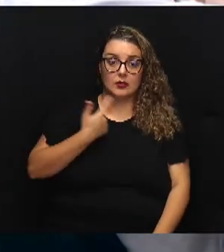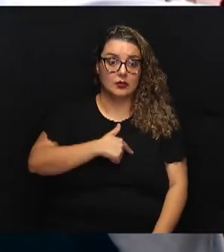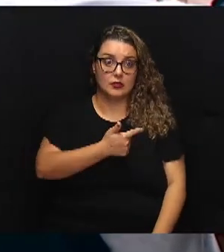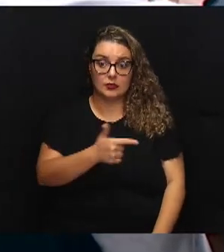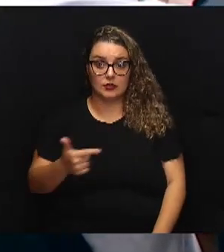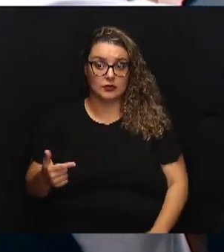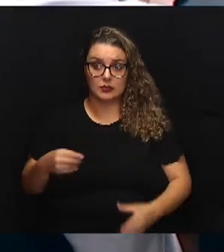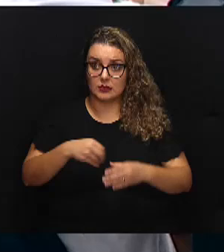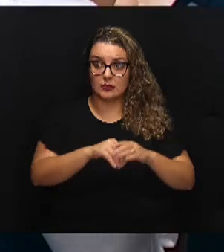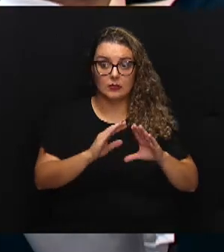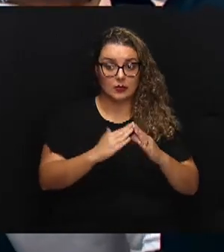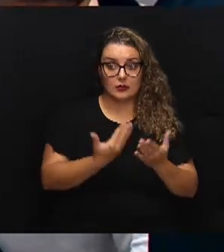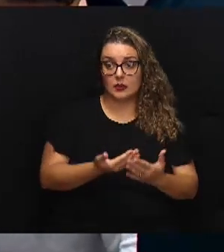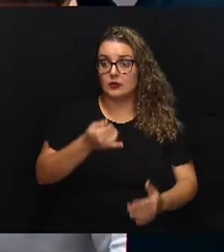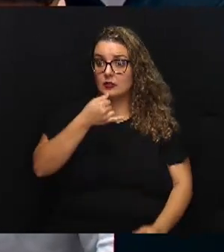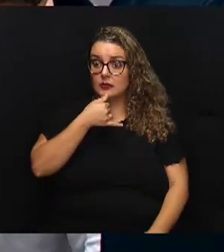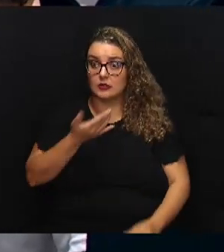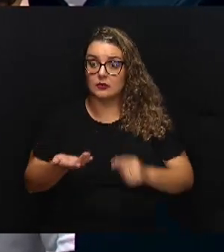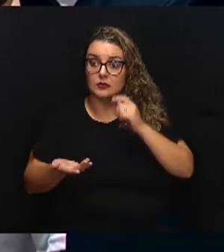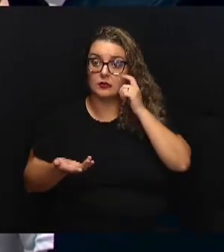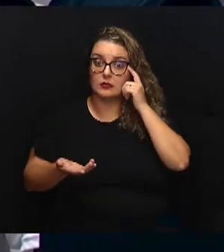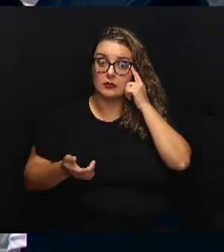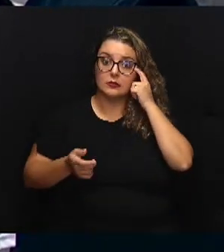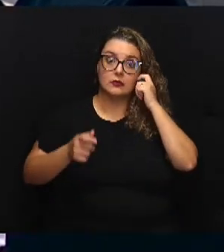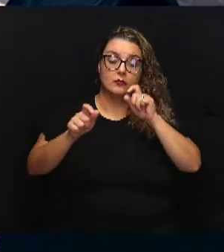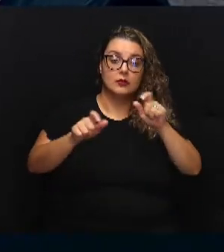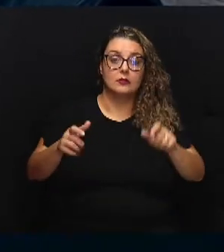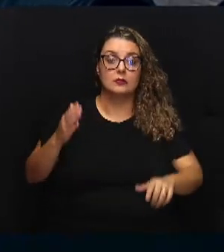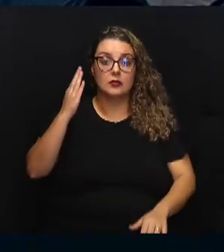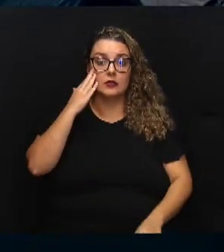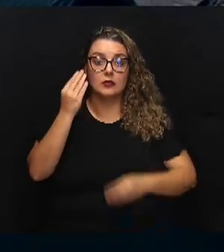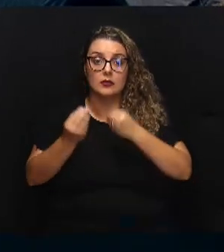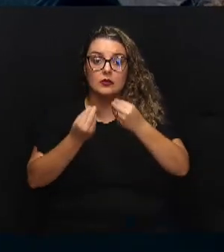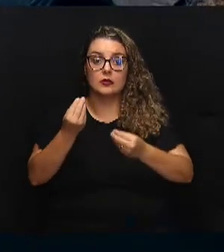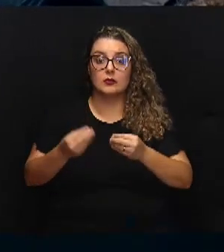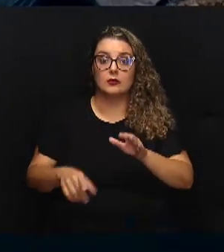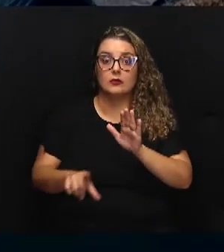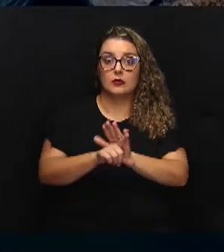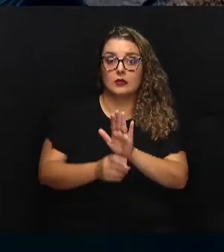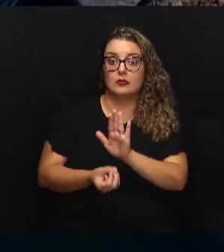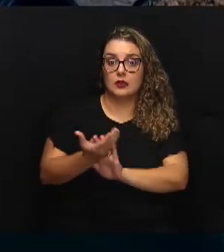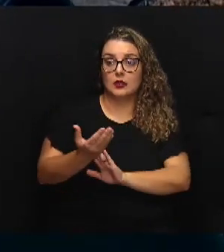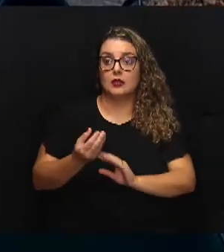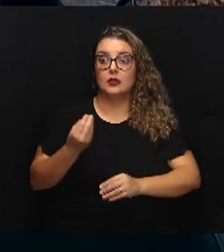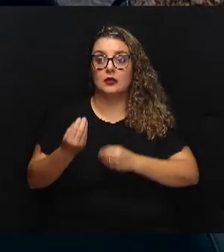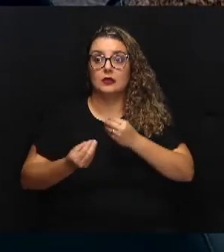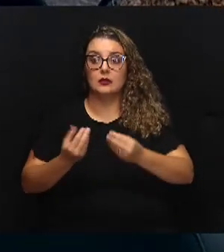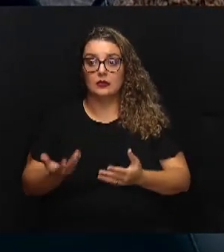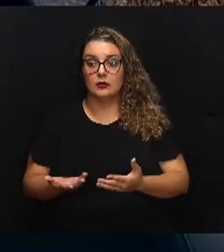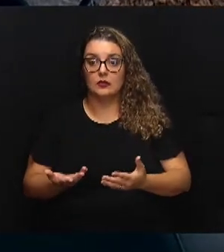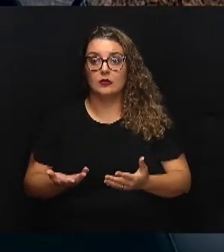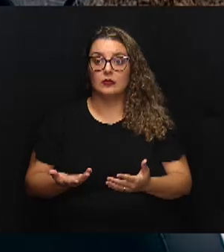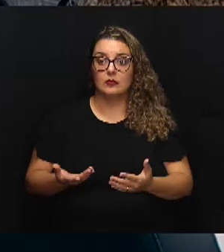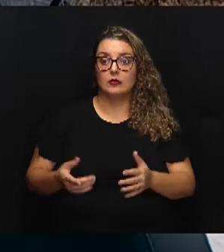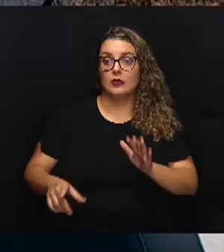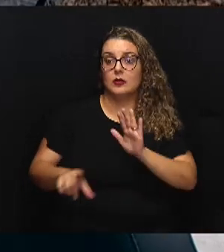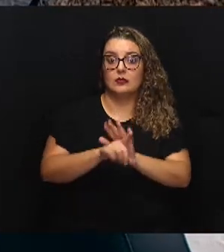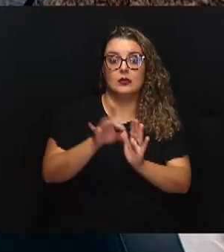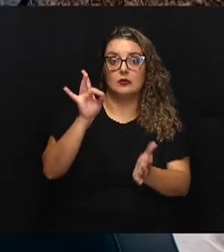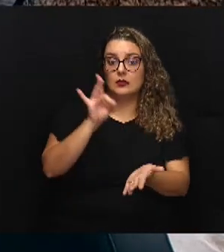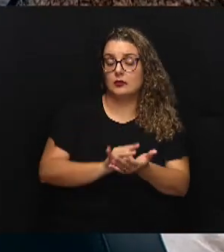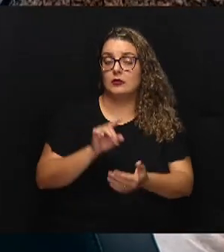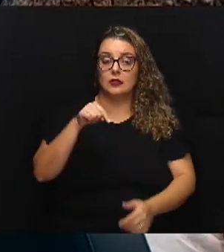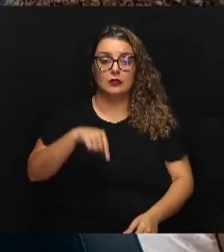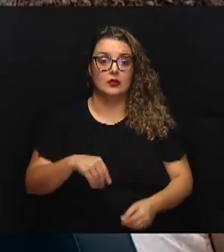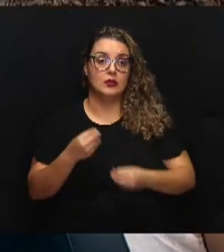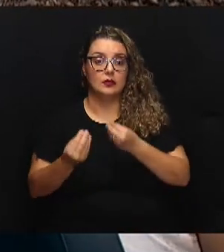escola, infelizmente, para que as pessoas entendam como são feitas as leis, né, qual a legitimidade do que é feito aqui, como